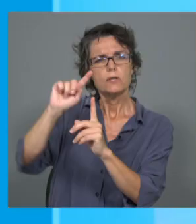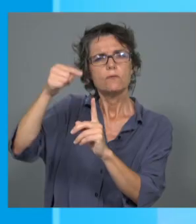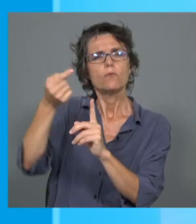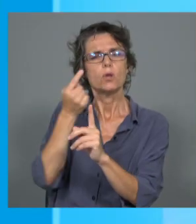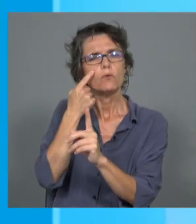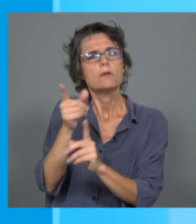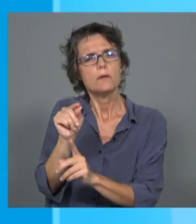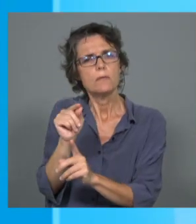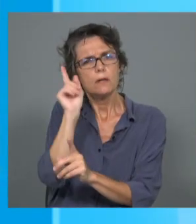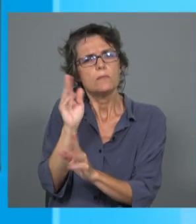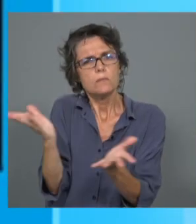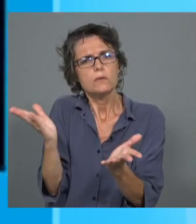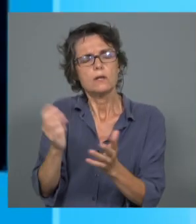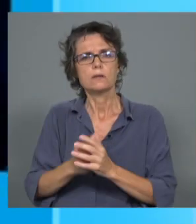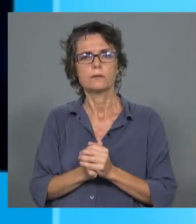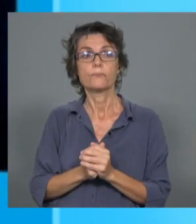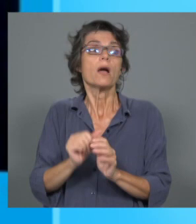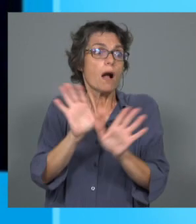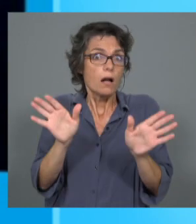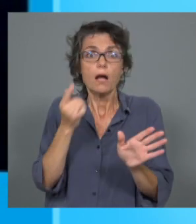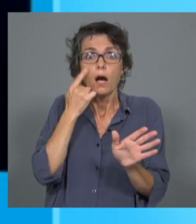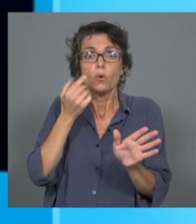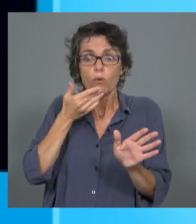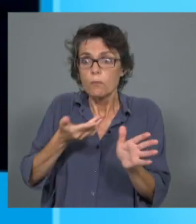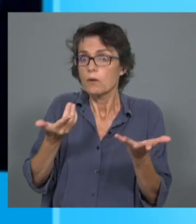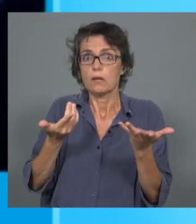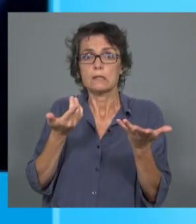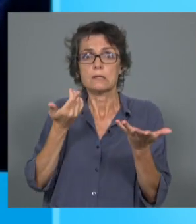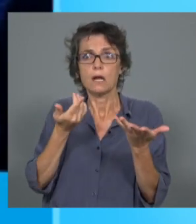dizer, conhecer e saber é sempre bom e, portanto,